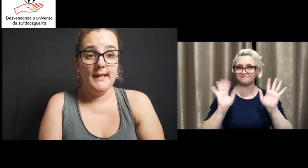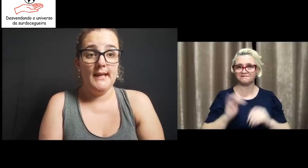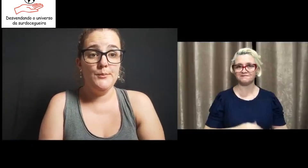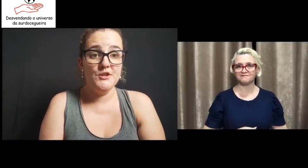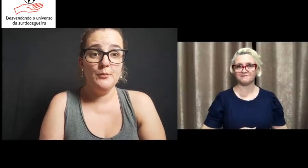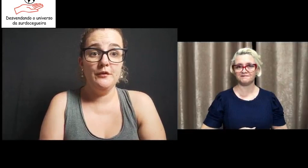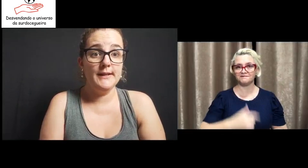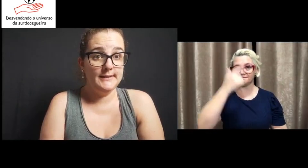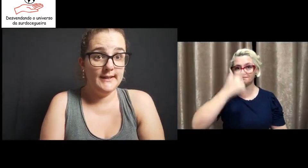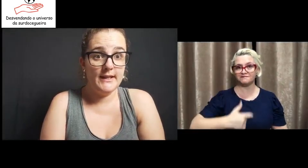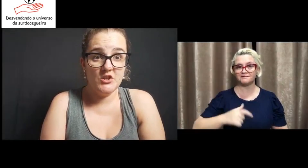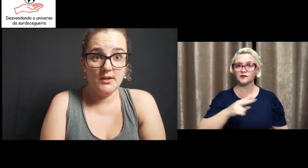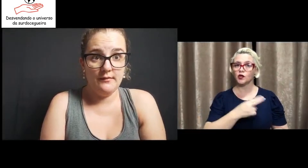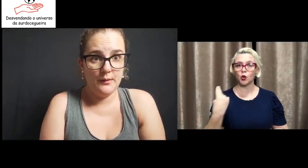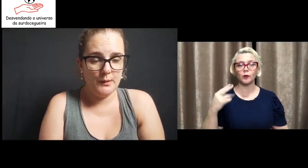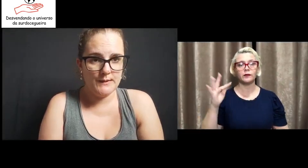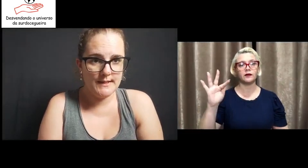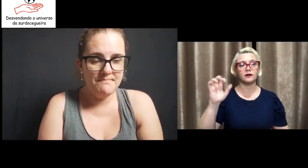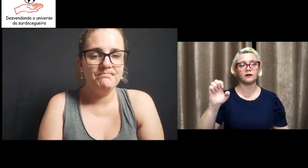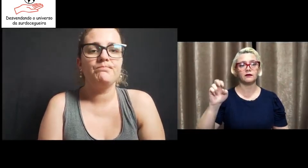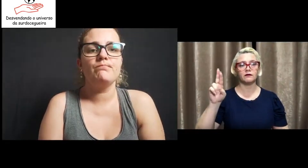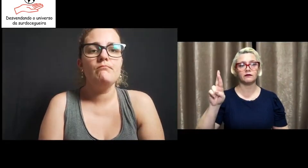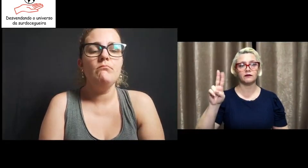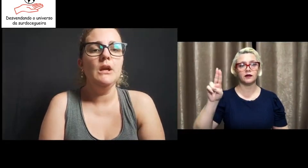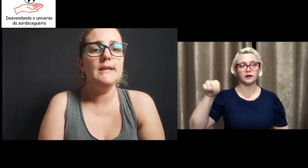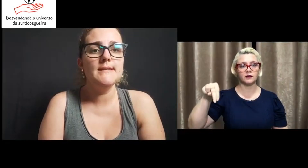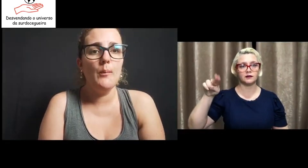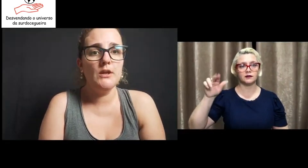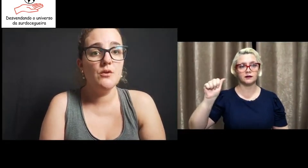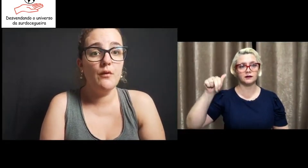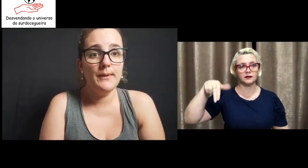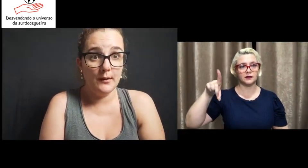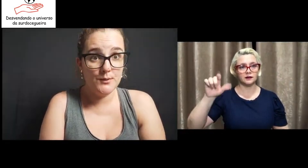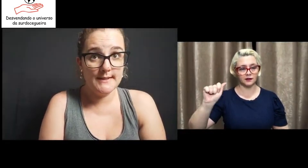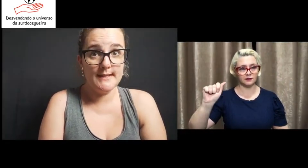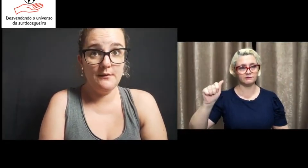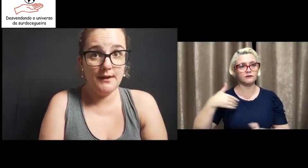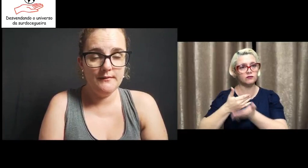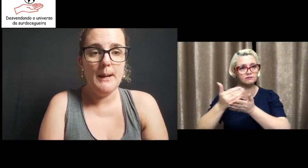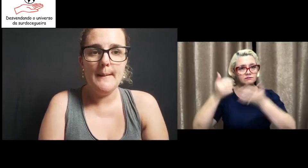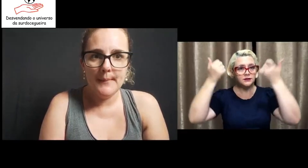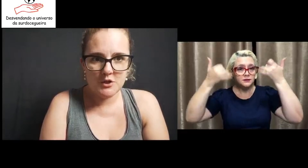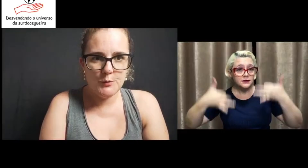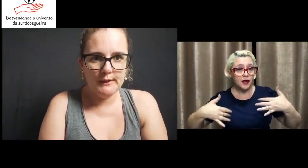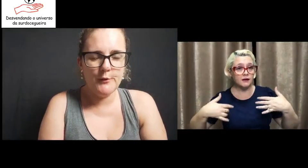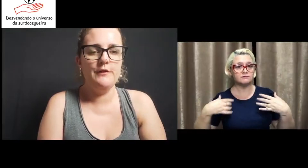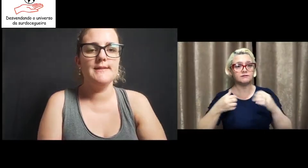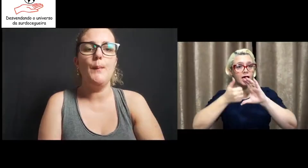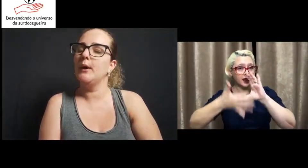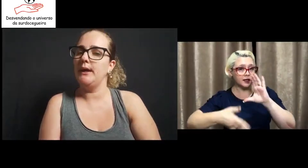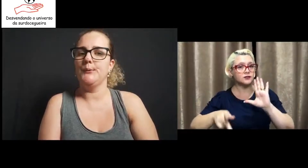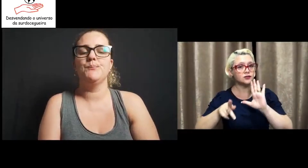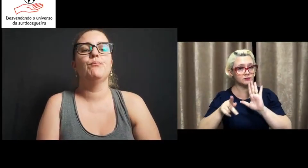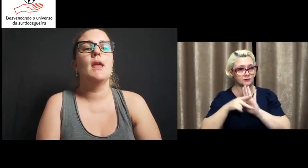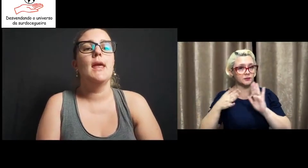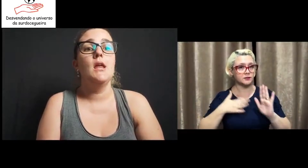Olá, eu me chamo Fernanda Cristina Falkowski. Inicialmente, eu vou me audiodescrever para a gente poder conversar